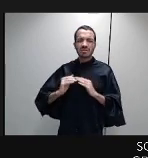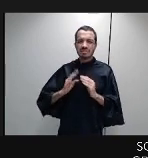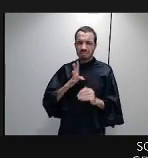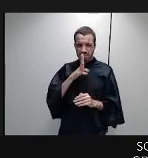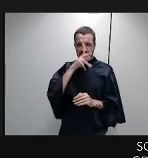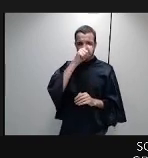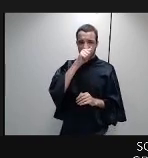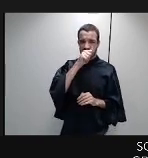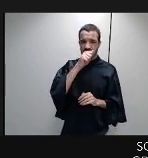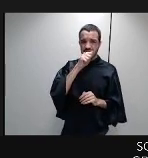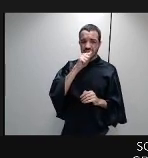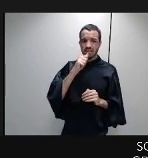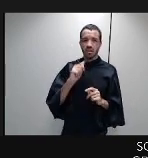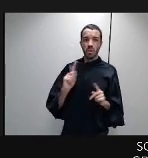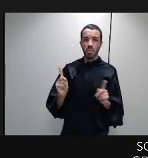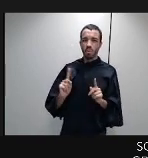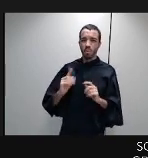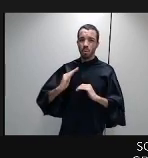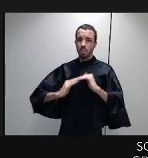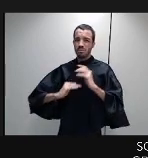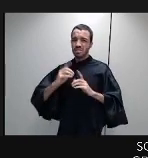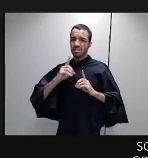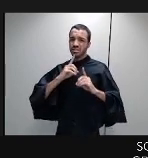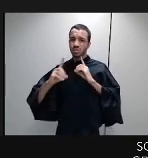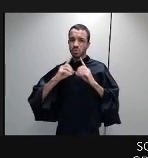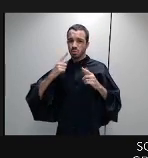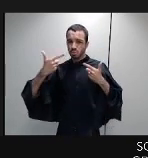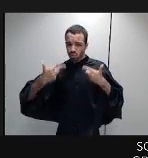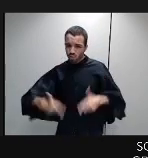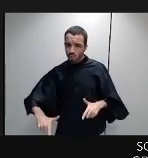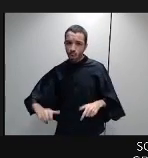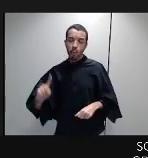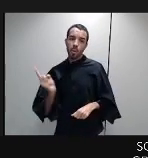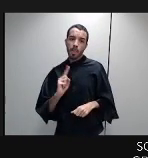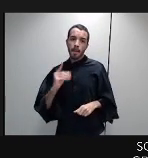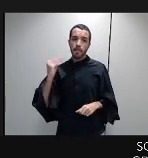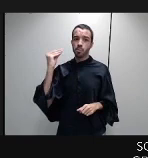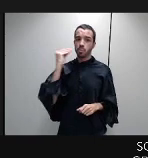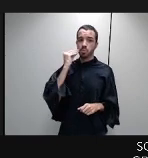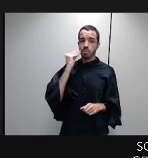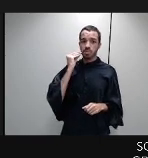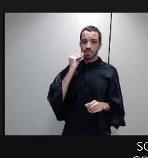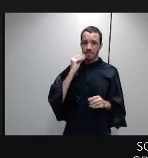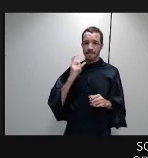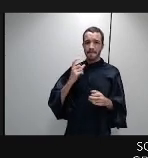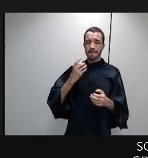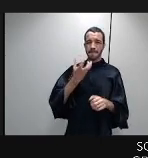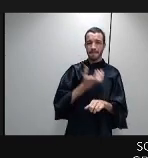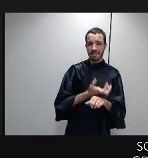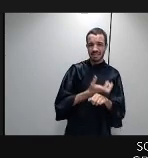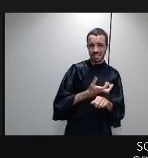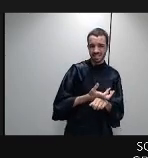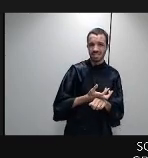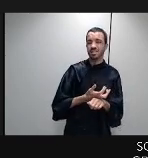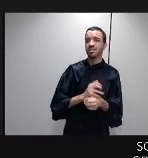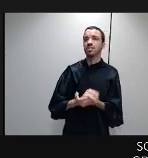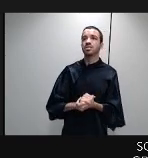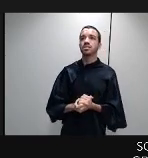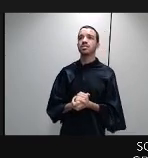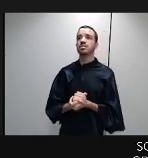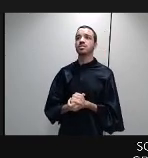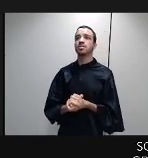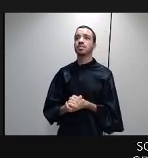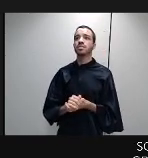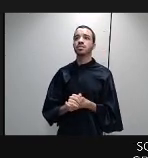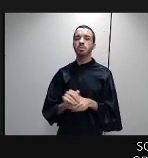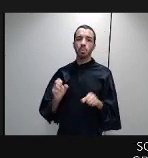trata de rediscutir material fático-probatório então estou também de compreensão que se a colha a